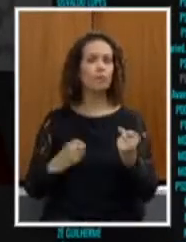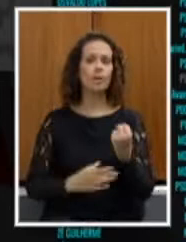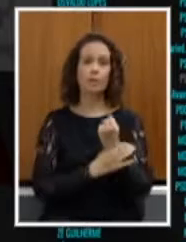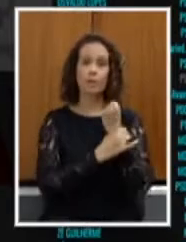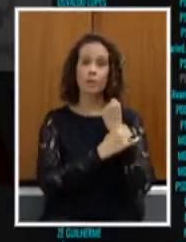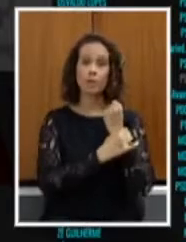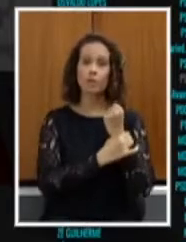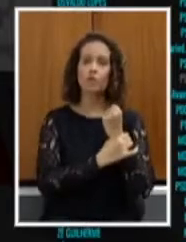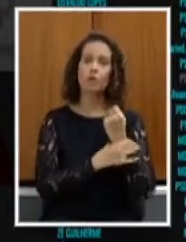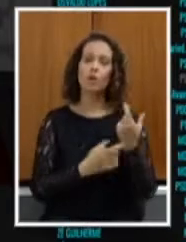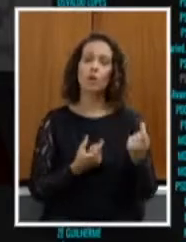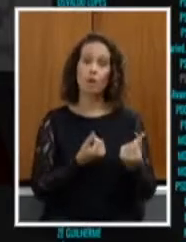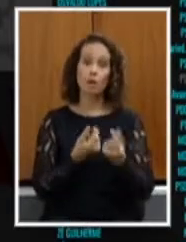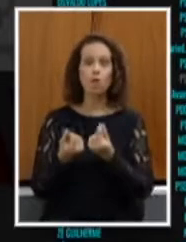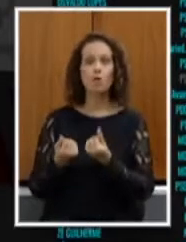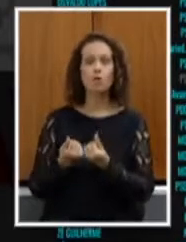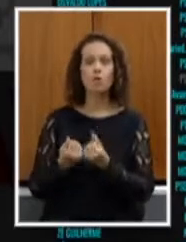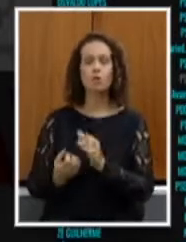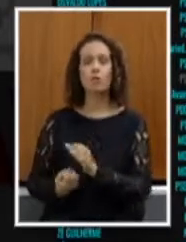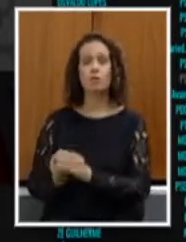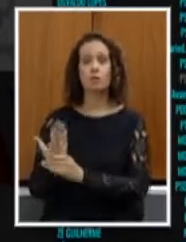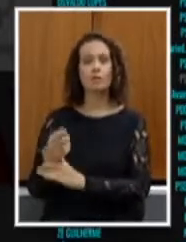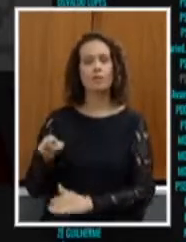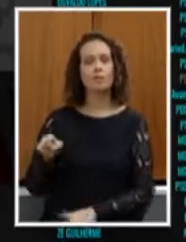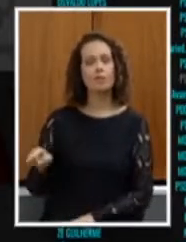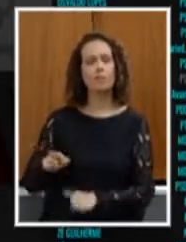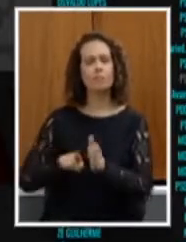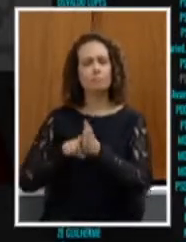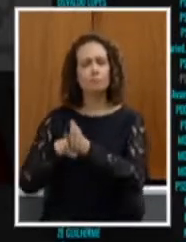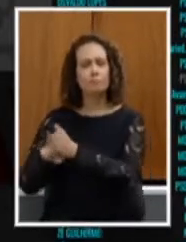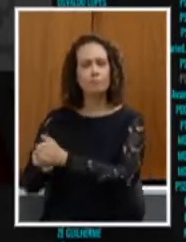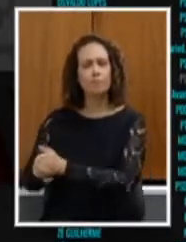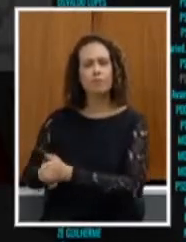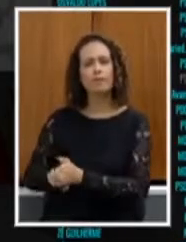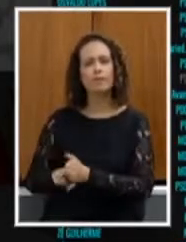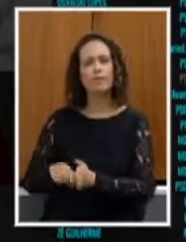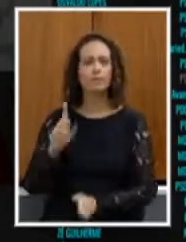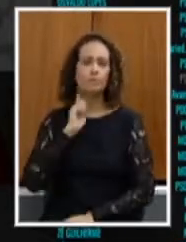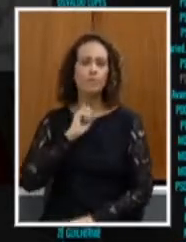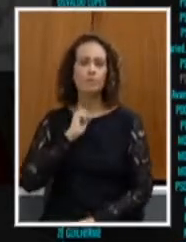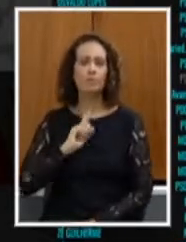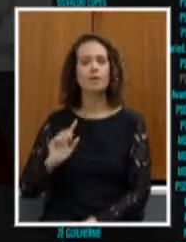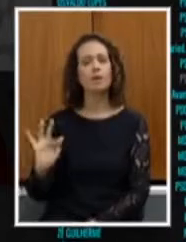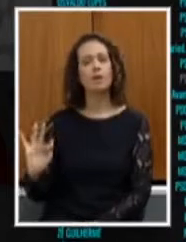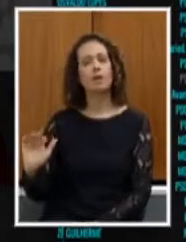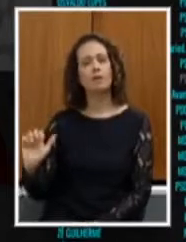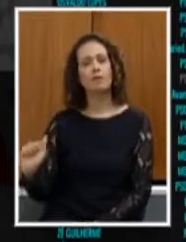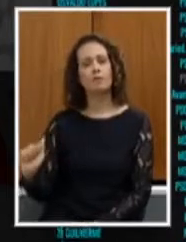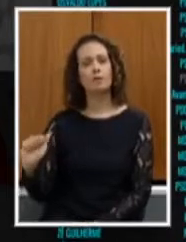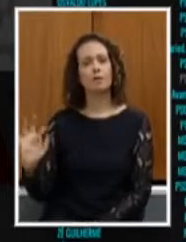recursos para a FAPEMIG, a Fundação de Amparo à Pesquisa do Estado de Minas Gerais.